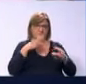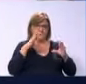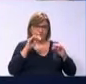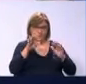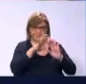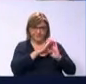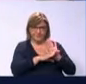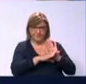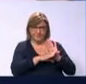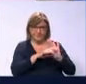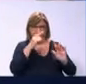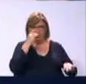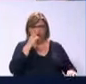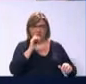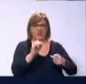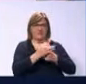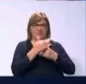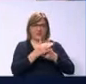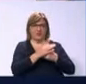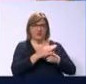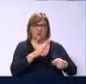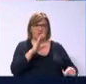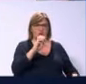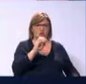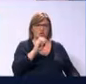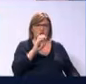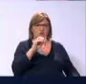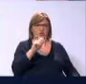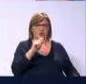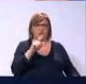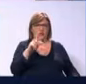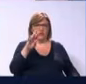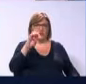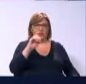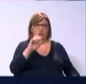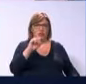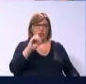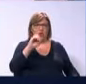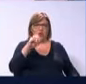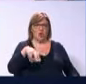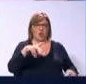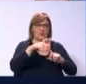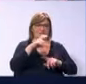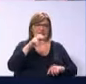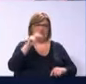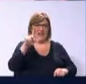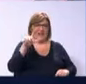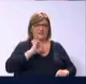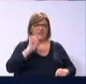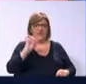também este comunicado o profiling influência de josé luís gonçalves nos bastidores do futebol português a